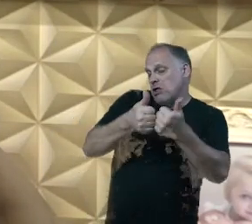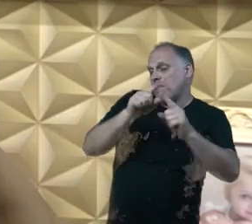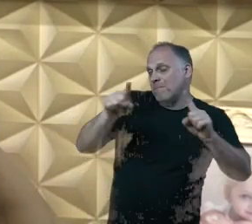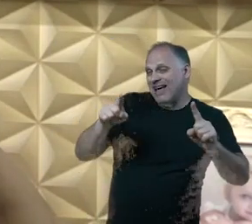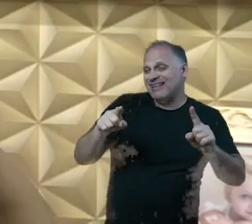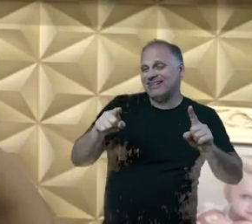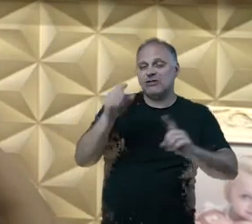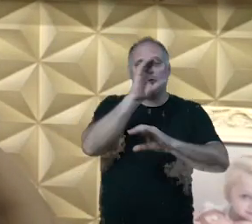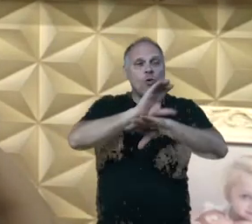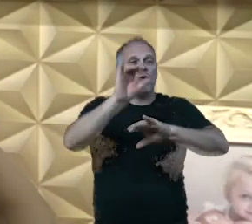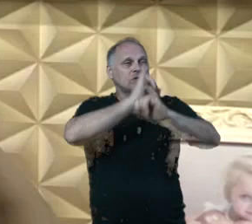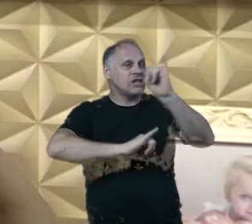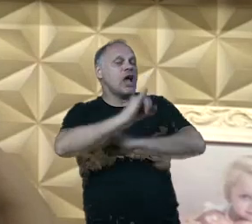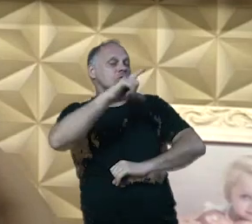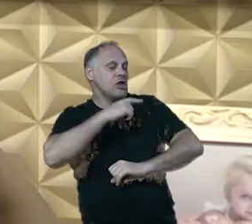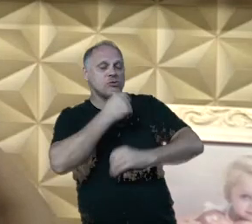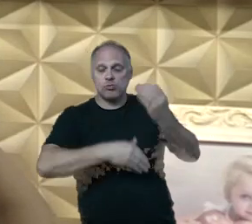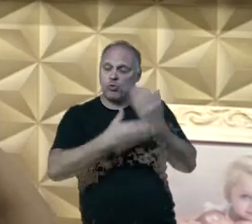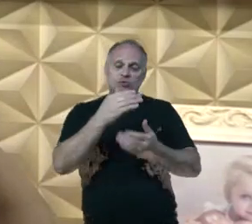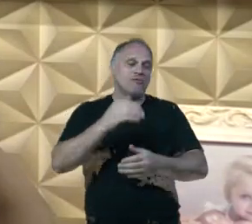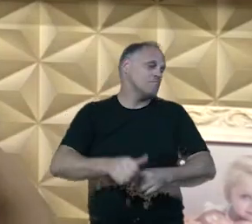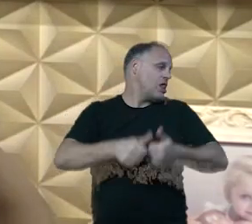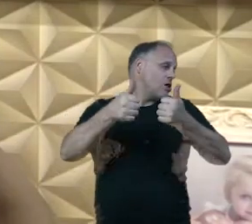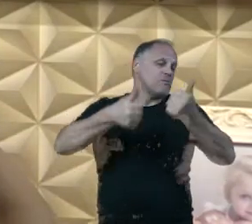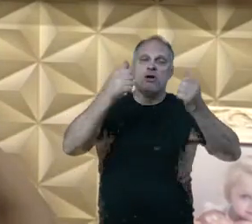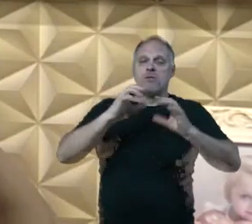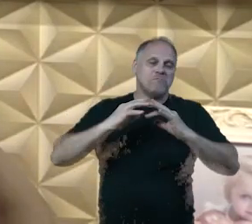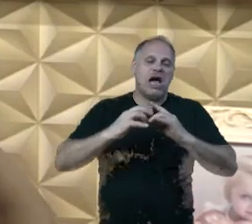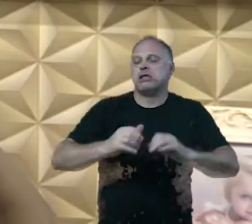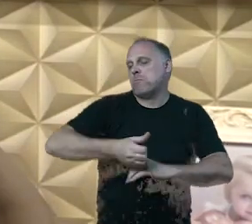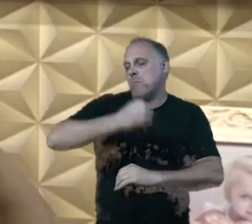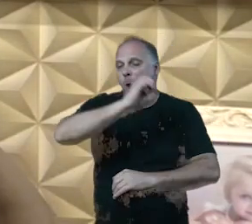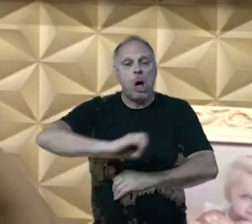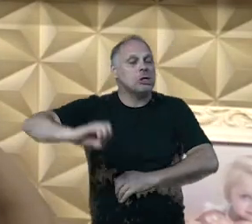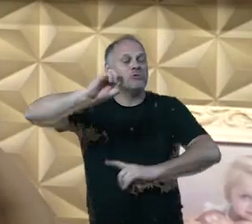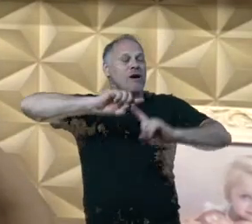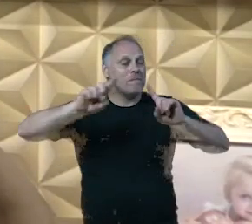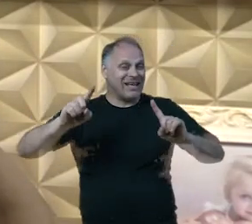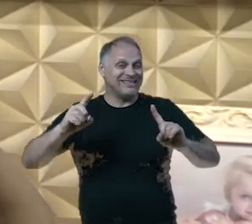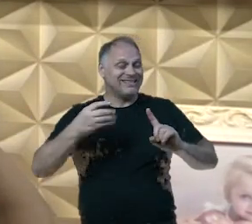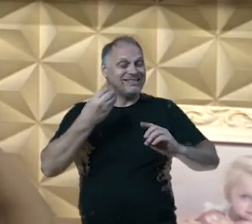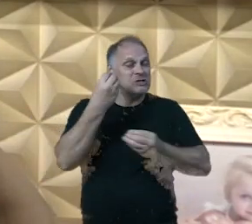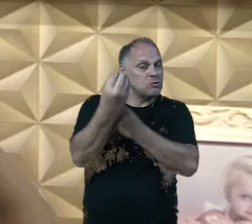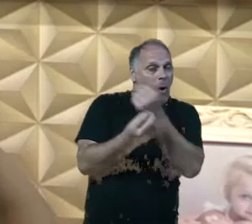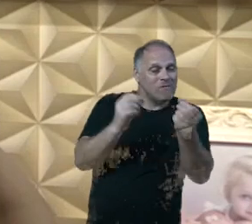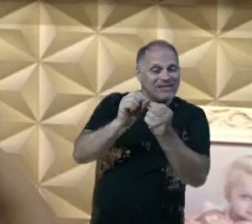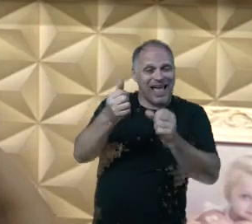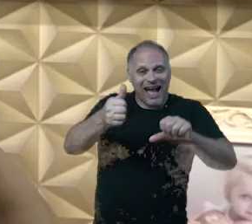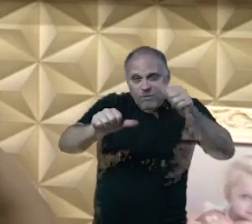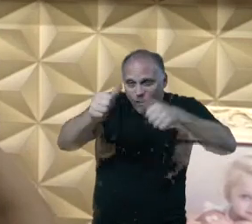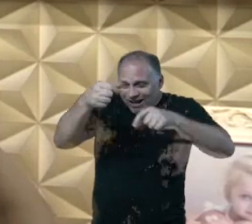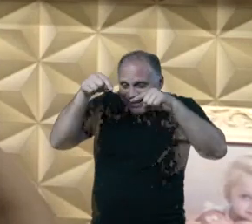aprendendo até em cursos na internet, assim, né? E com toda a tecnologia cada vez melhor, mais potente, assim, para ter